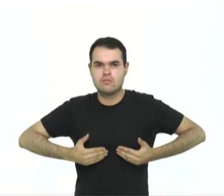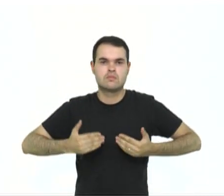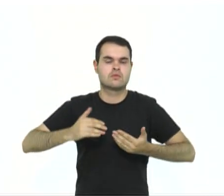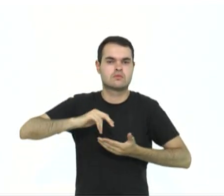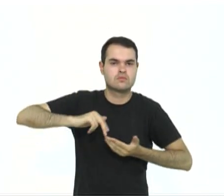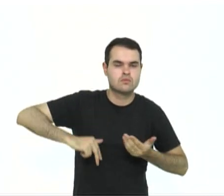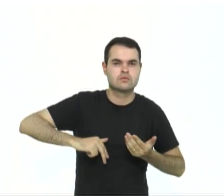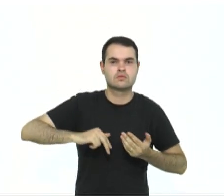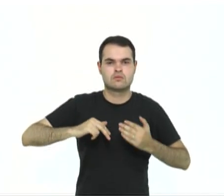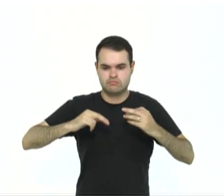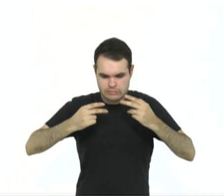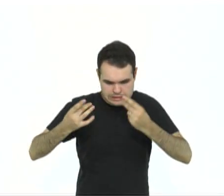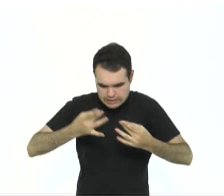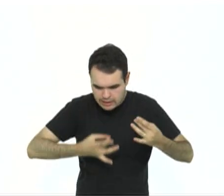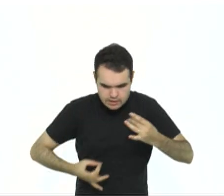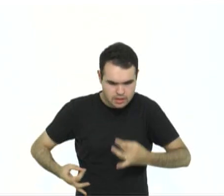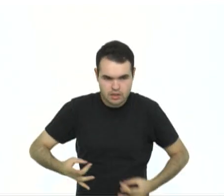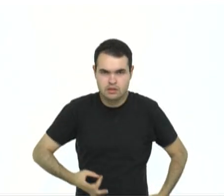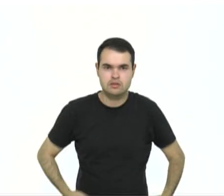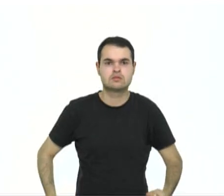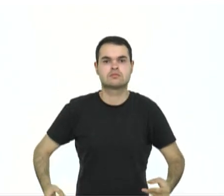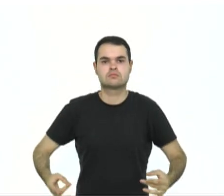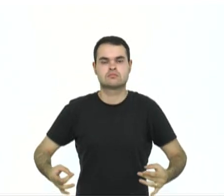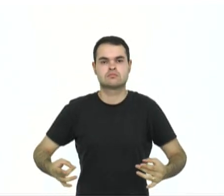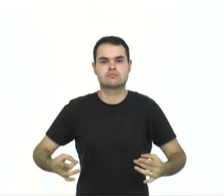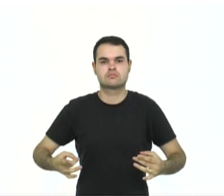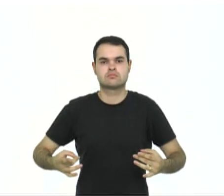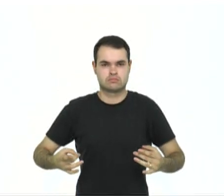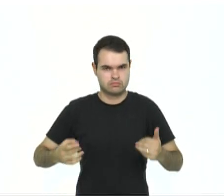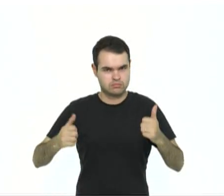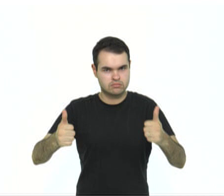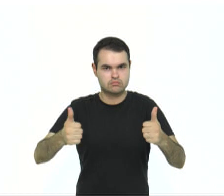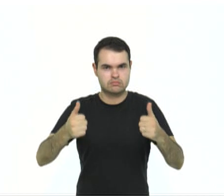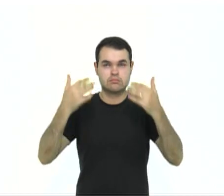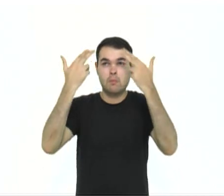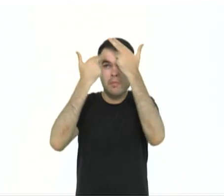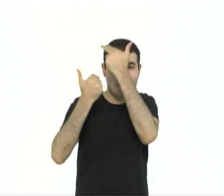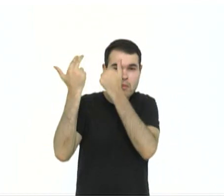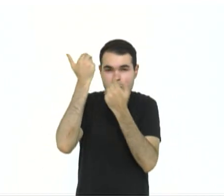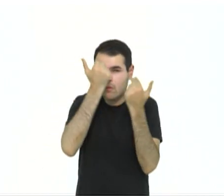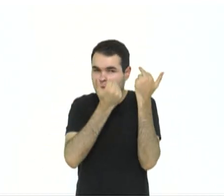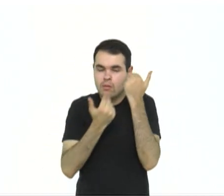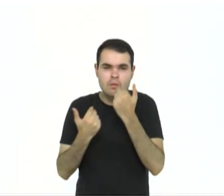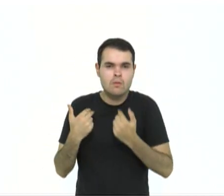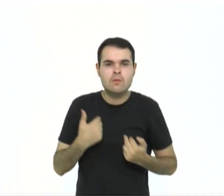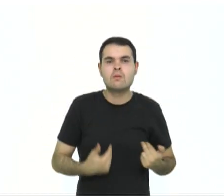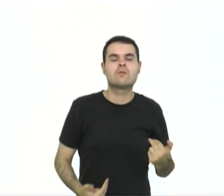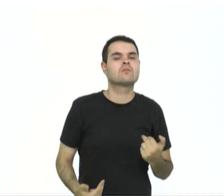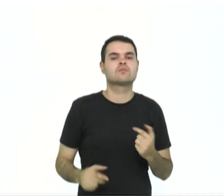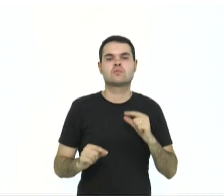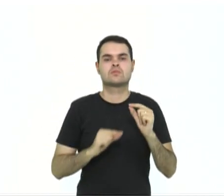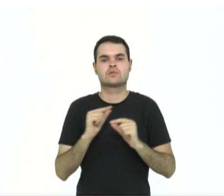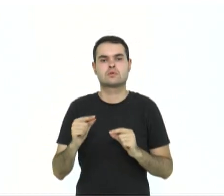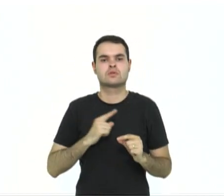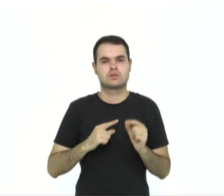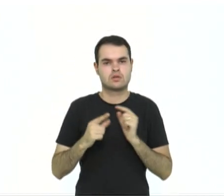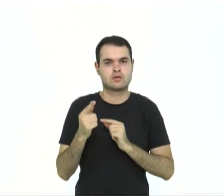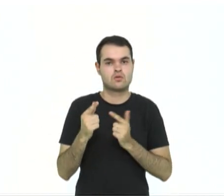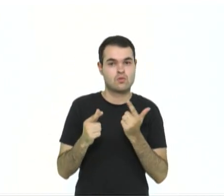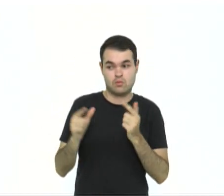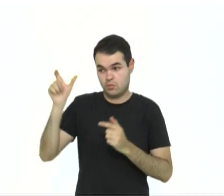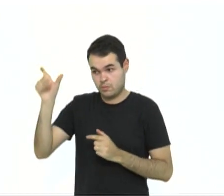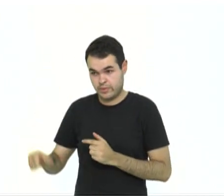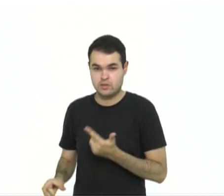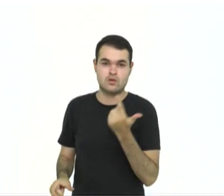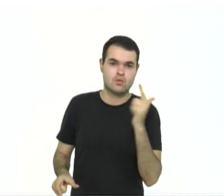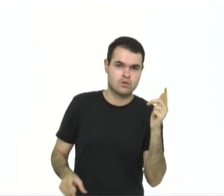a gente coloca todos os detalhes e faz a construção do personagem. Além do personagem, 2 outros pontos muito